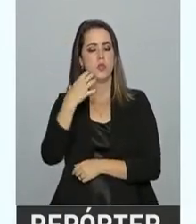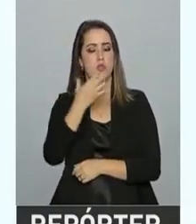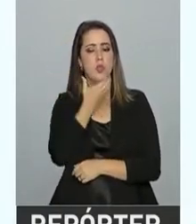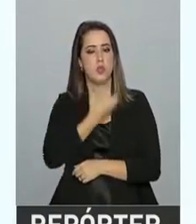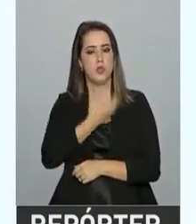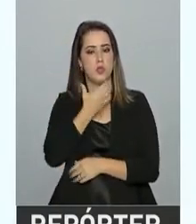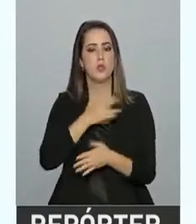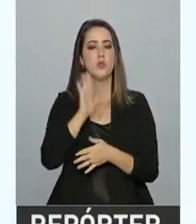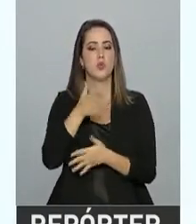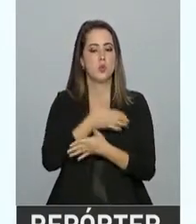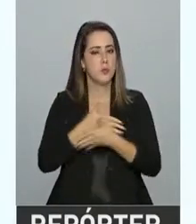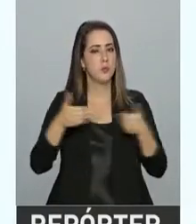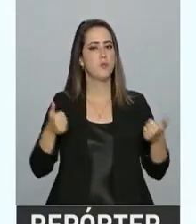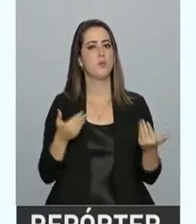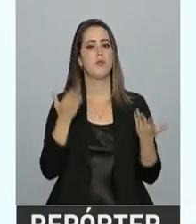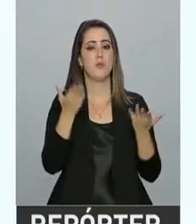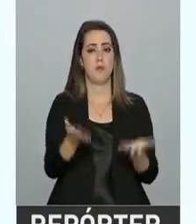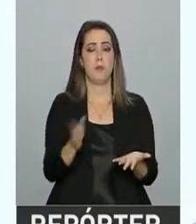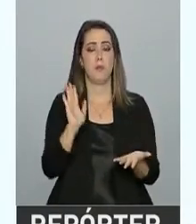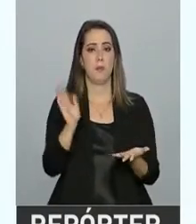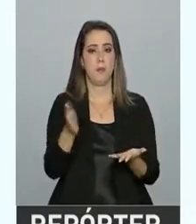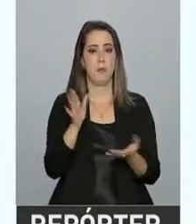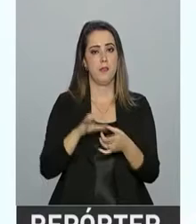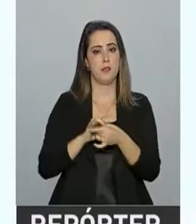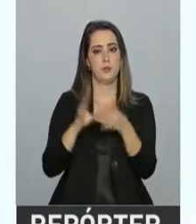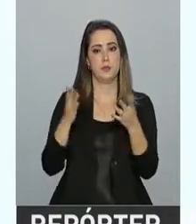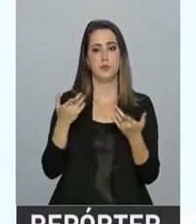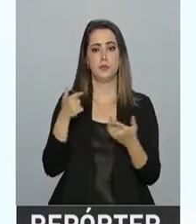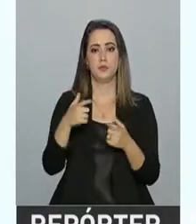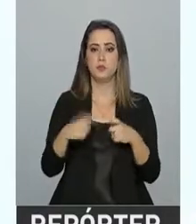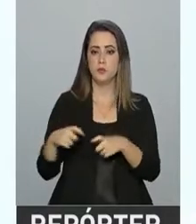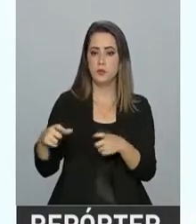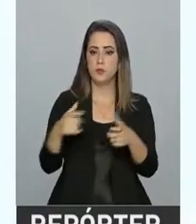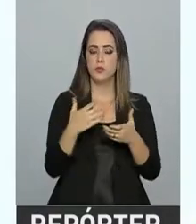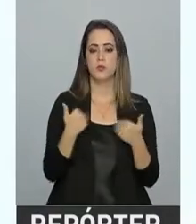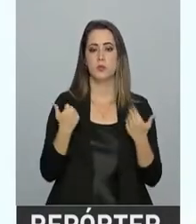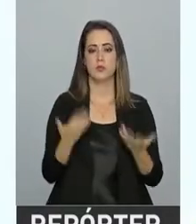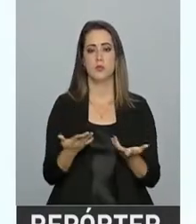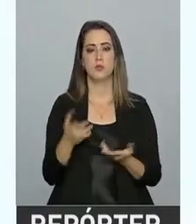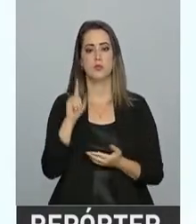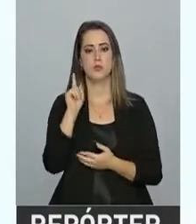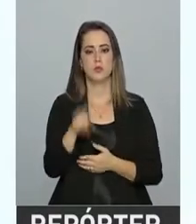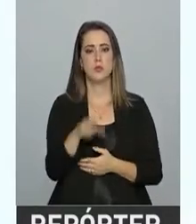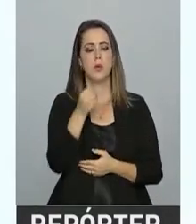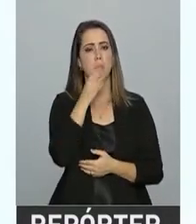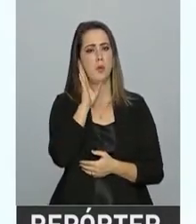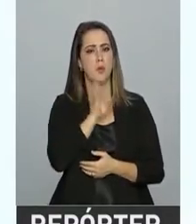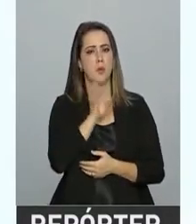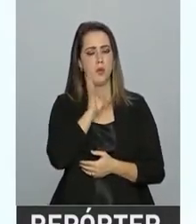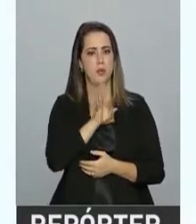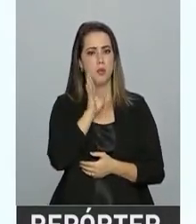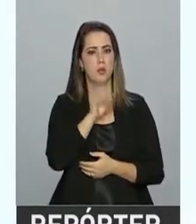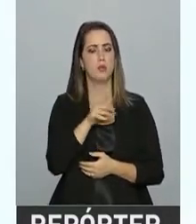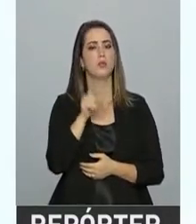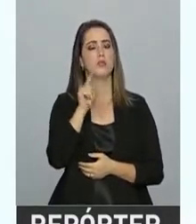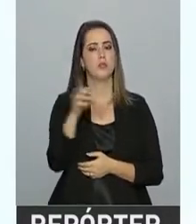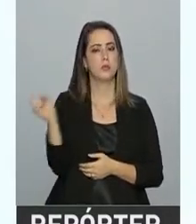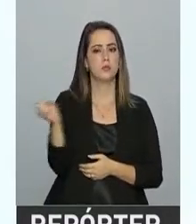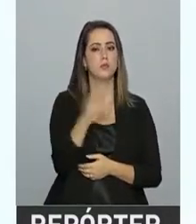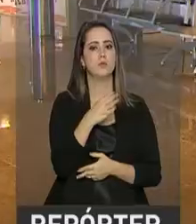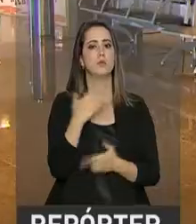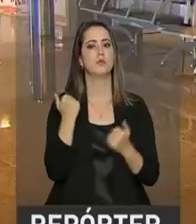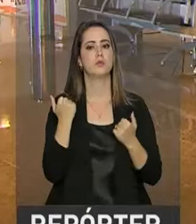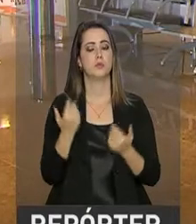bem melhor, né? Já está livre aqui essa ala. Eu achei bem legal, está bem confortável, bem